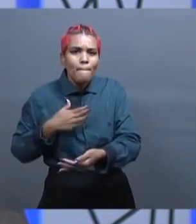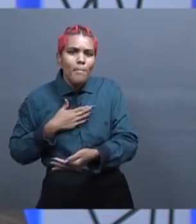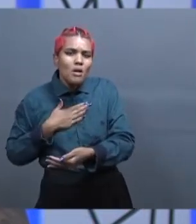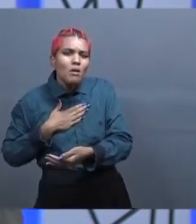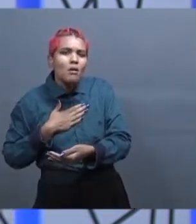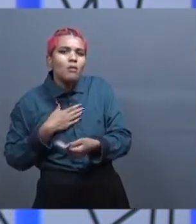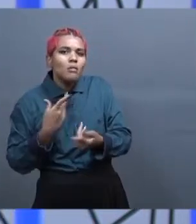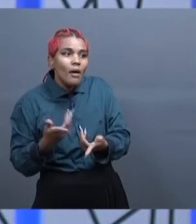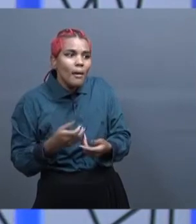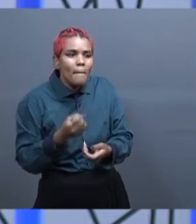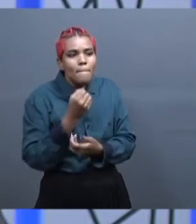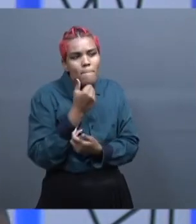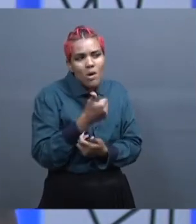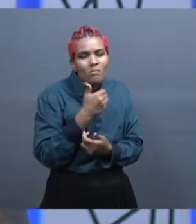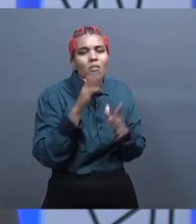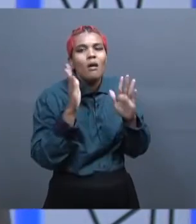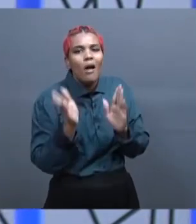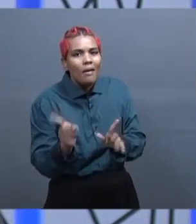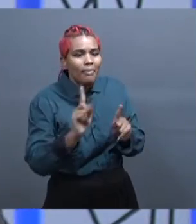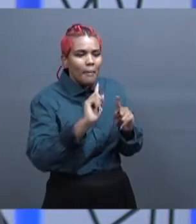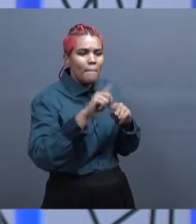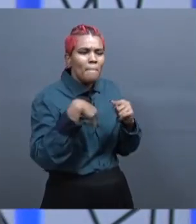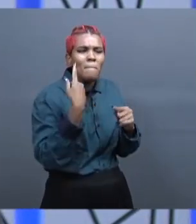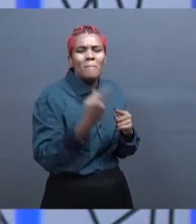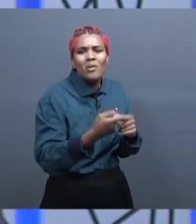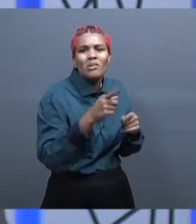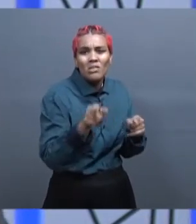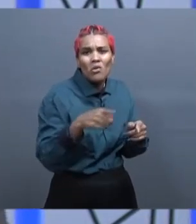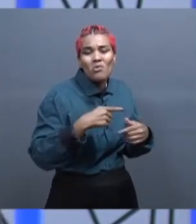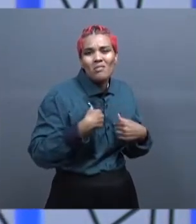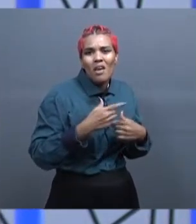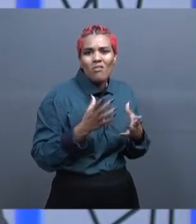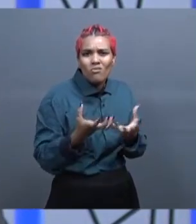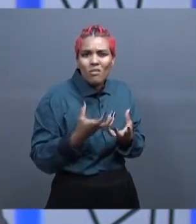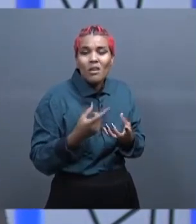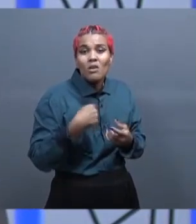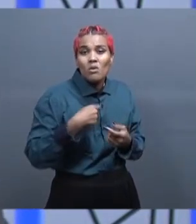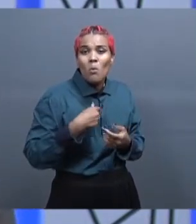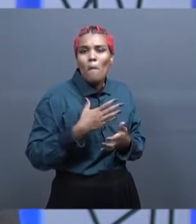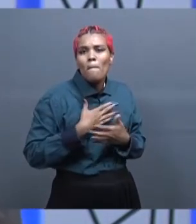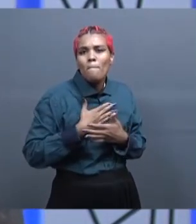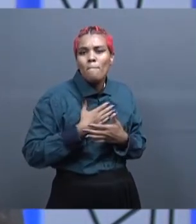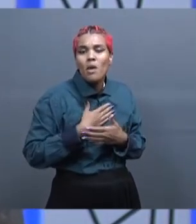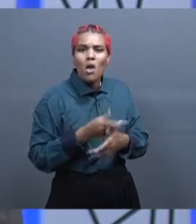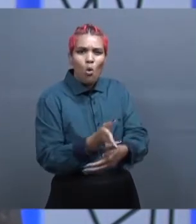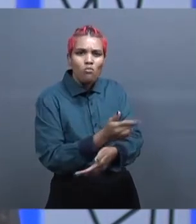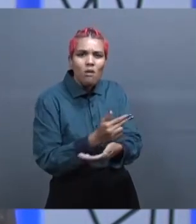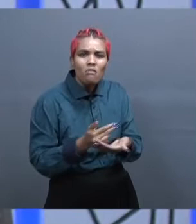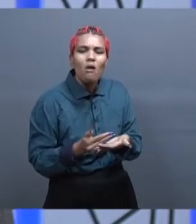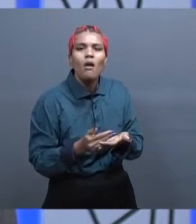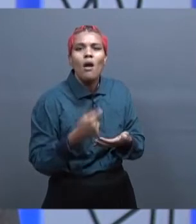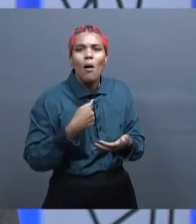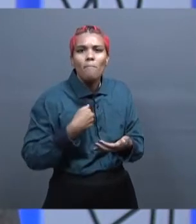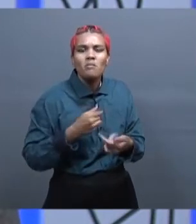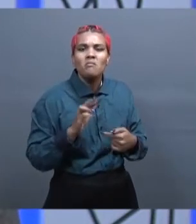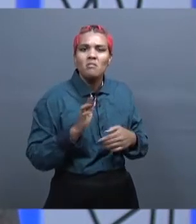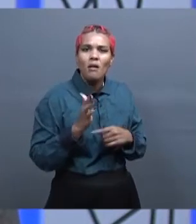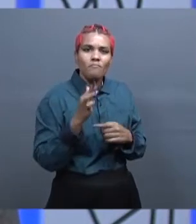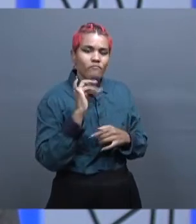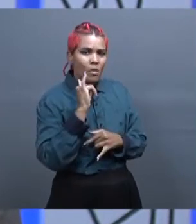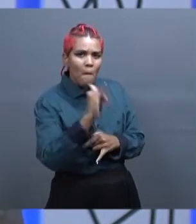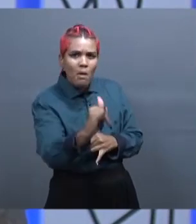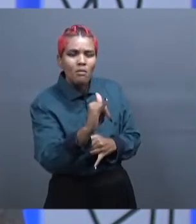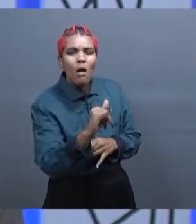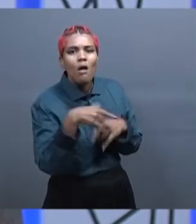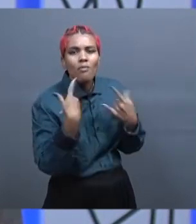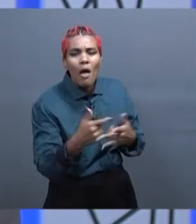bem você fez isso aqui que lá mas agora é a vez de o meu desenho é como vocês é a minha mensagem né então é eu acho que